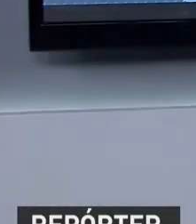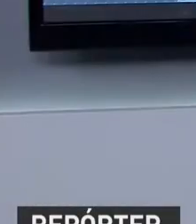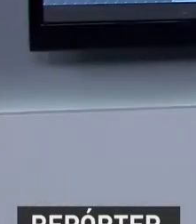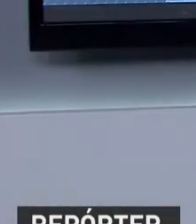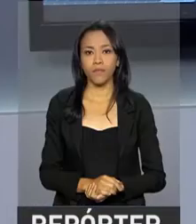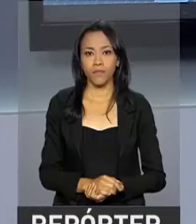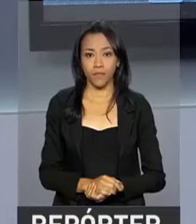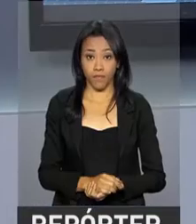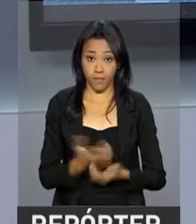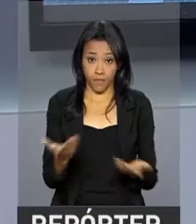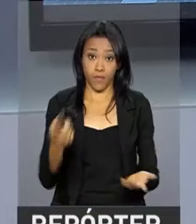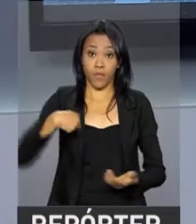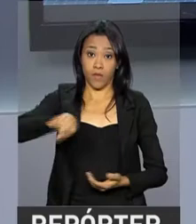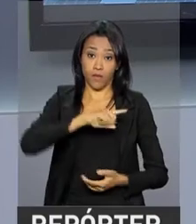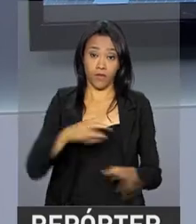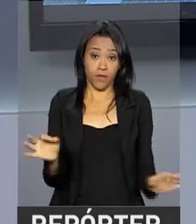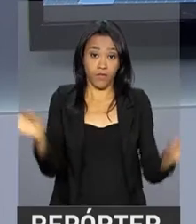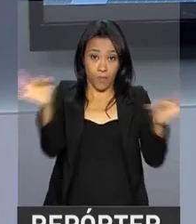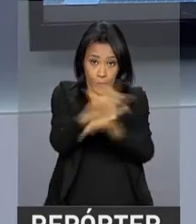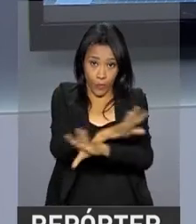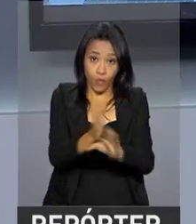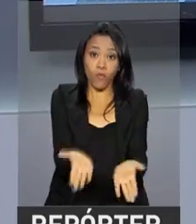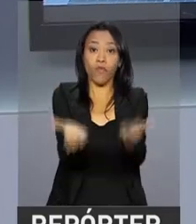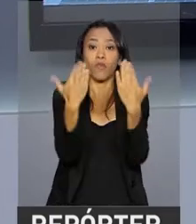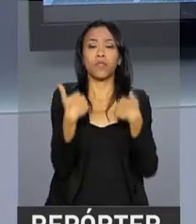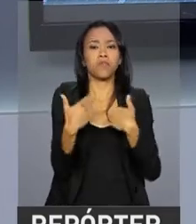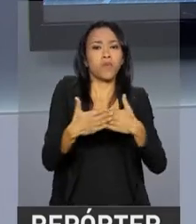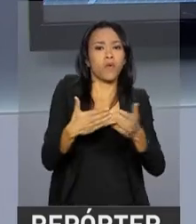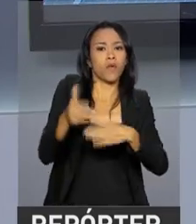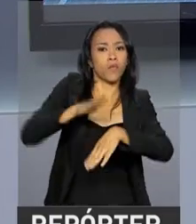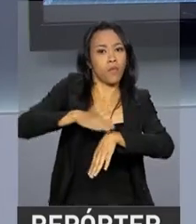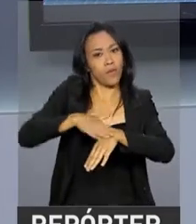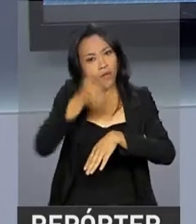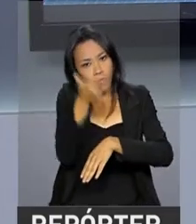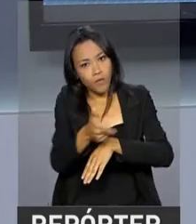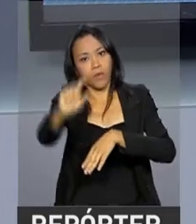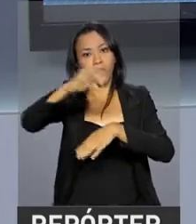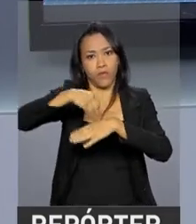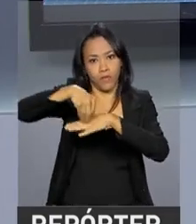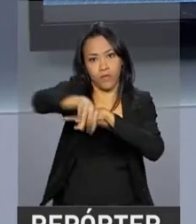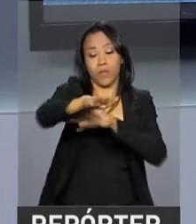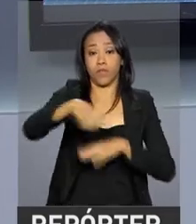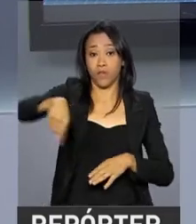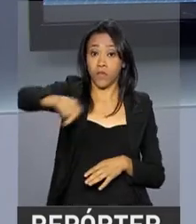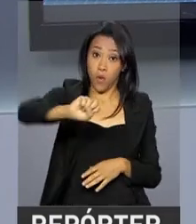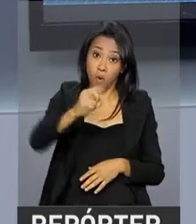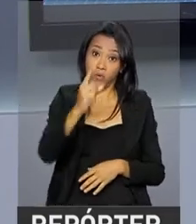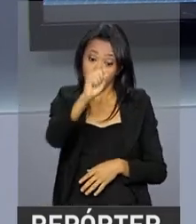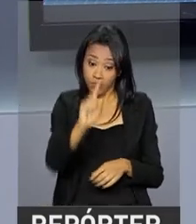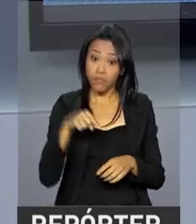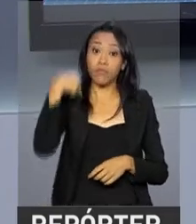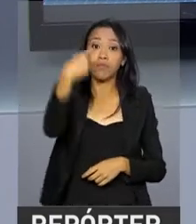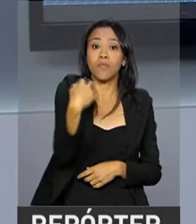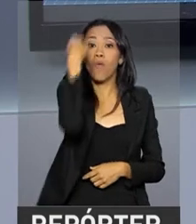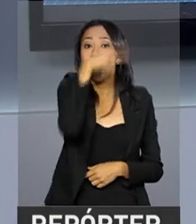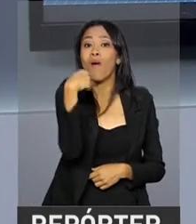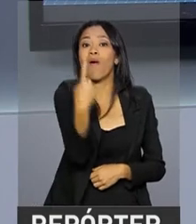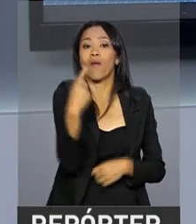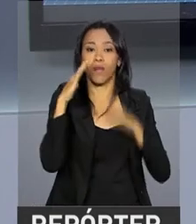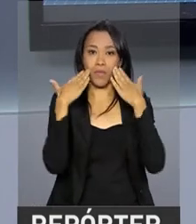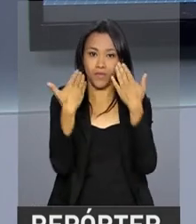o repórter nbr fica por aqui voltamos a qualquer momento com outras informações ou em uma hora na nossa próxima